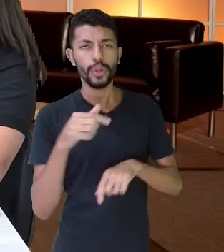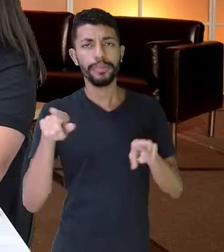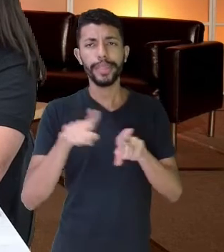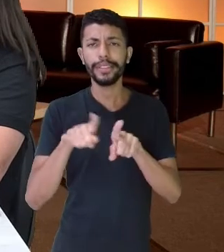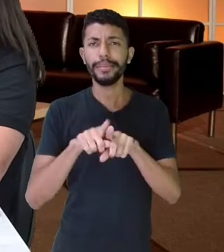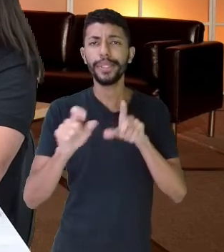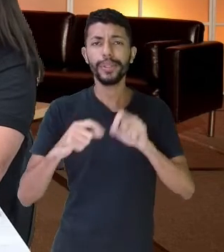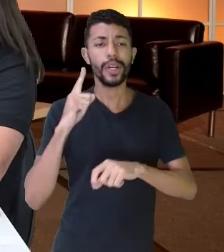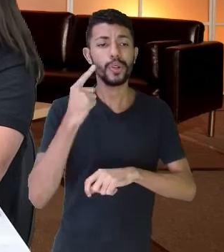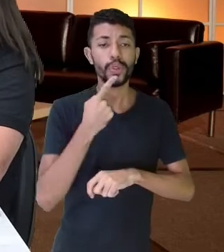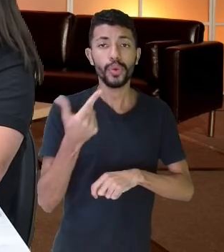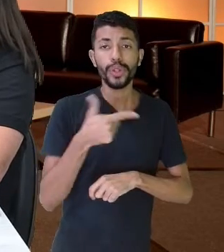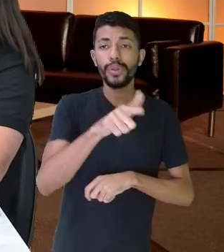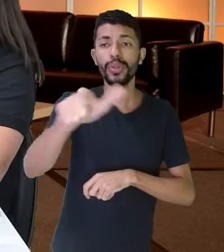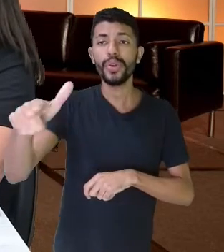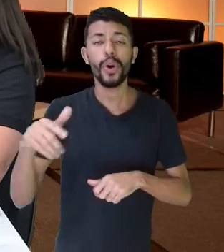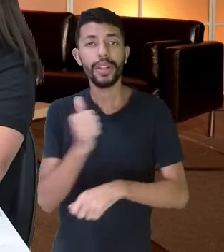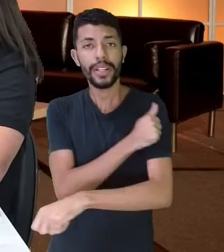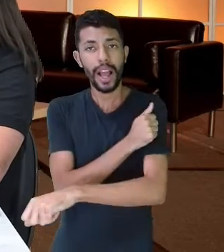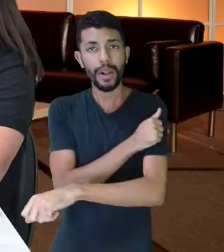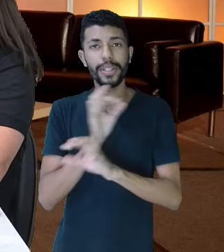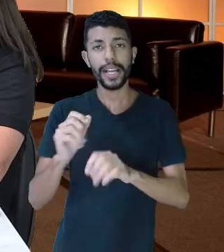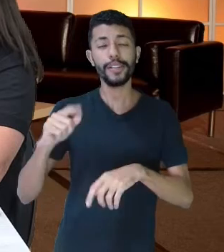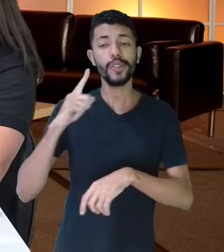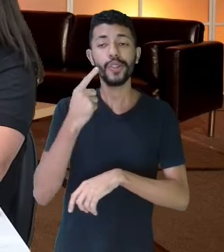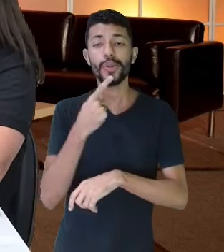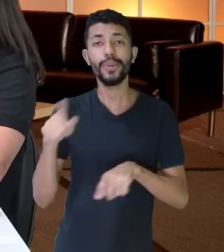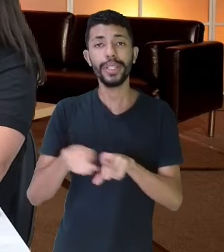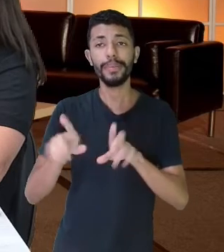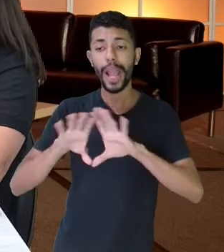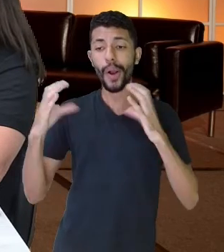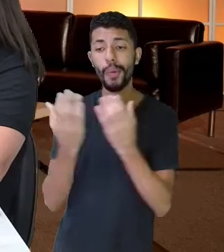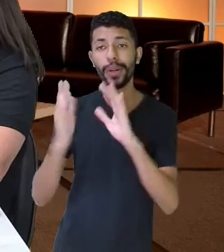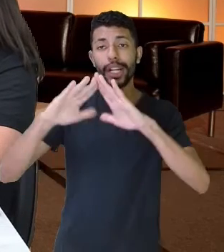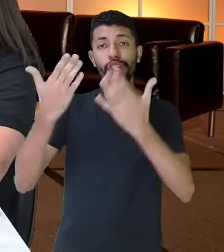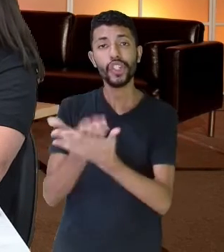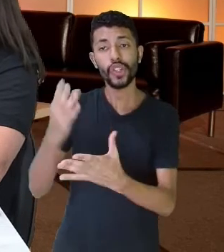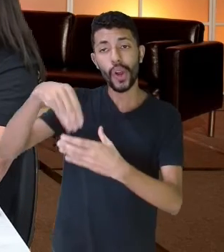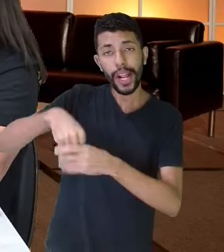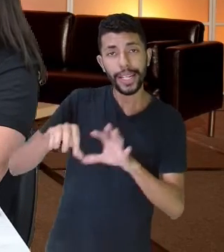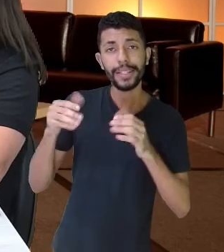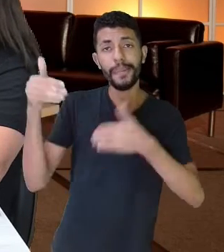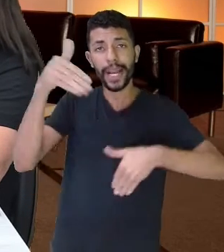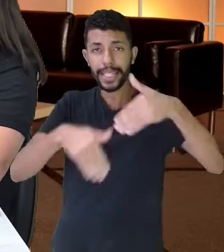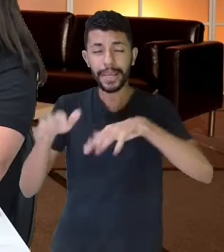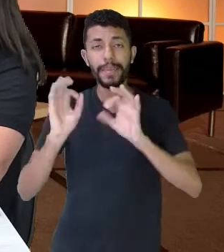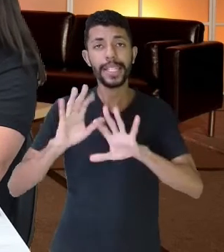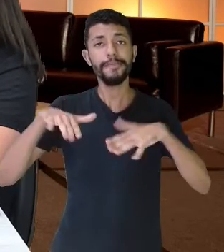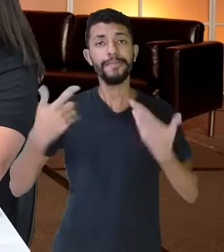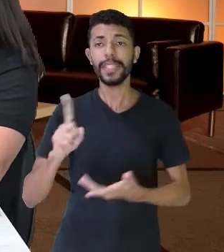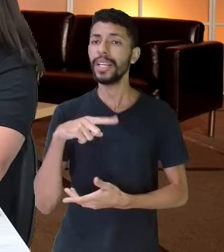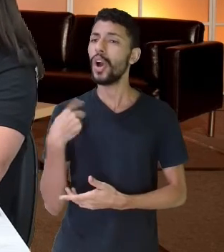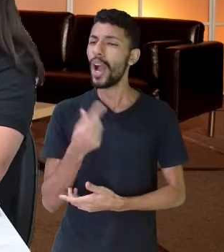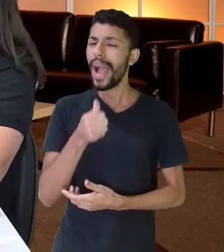o surdo e os alunos, entre o surdo e toda a comunidade escolar da qual ele faz parte, a gente ainda encontra alguns